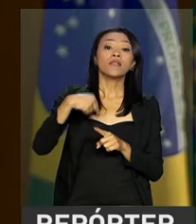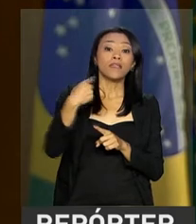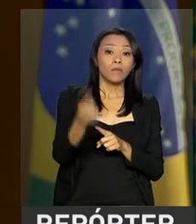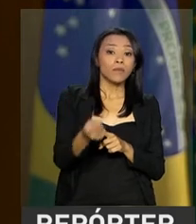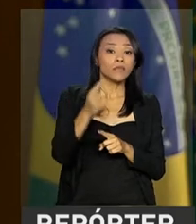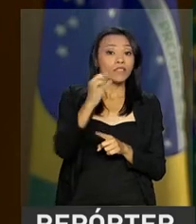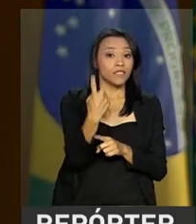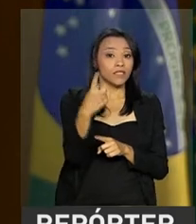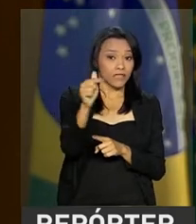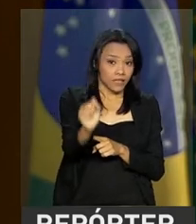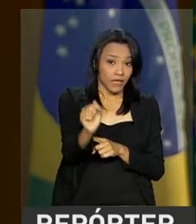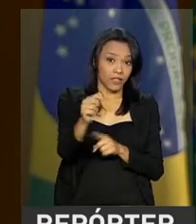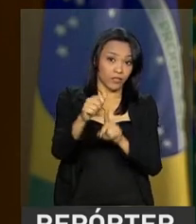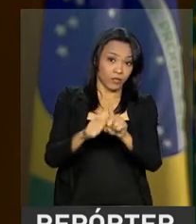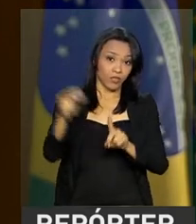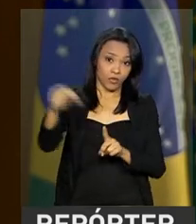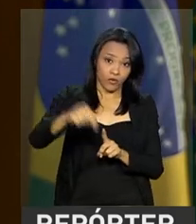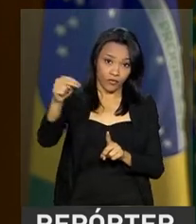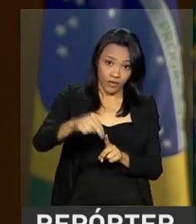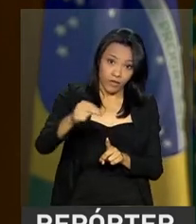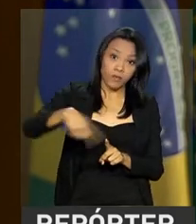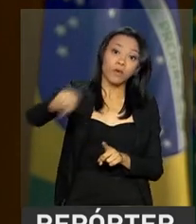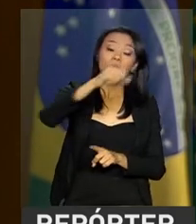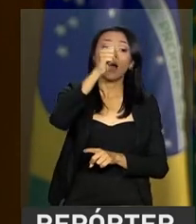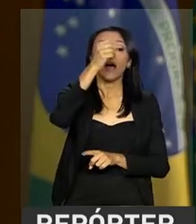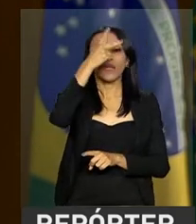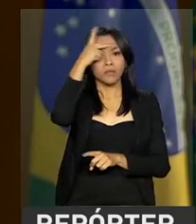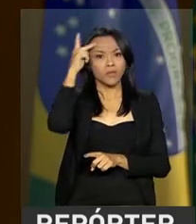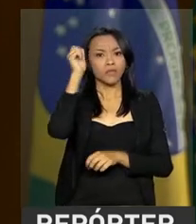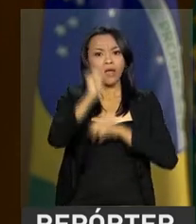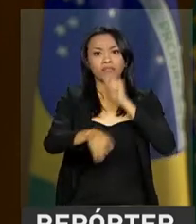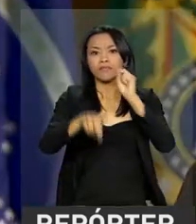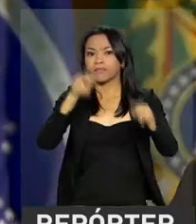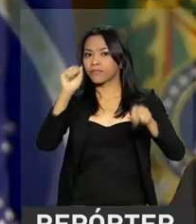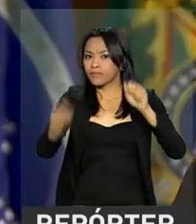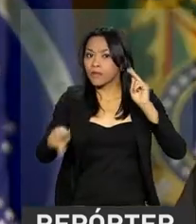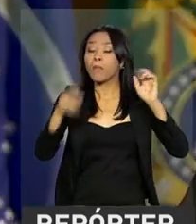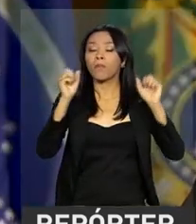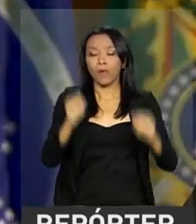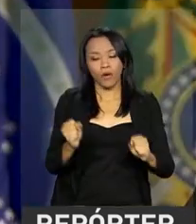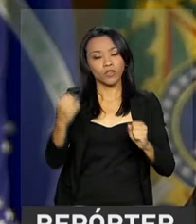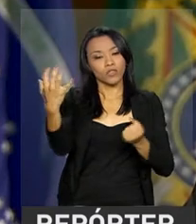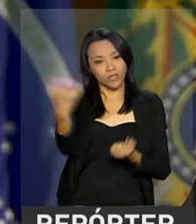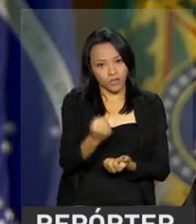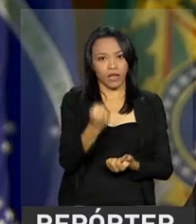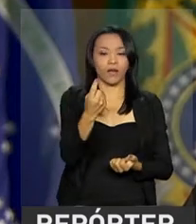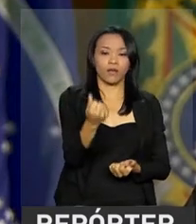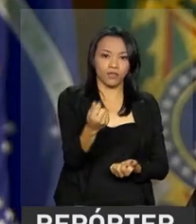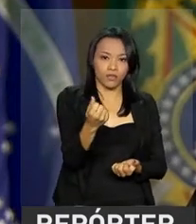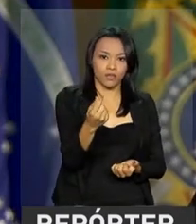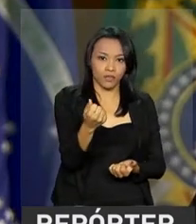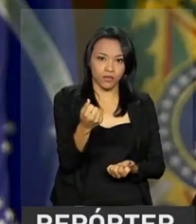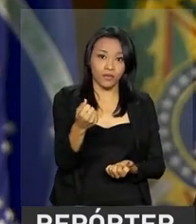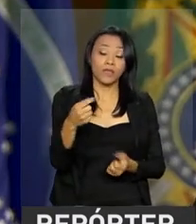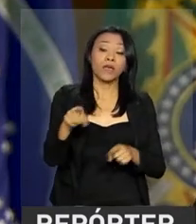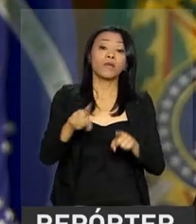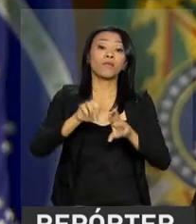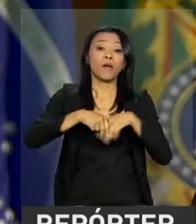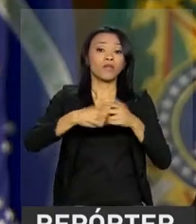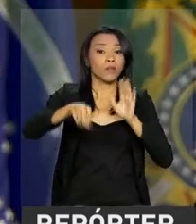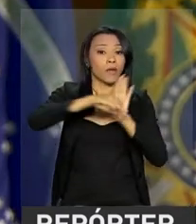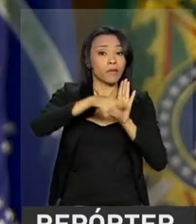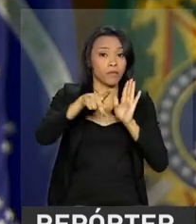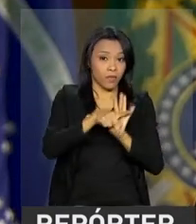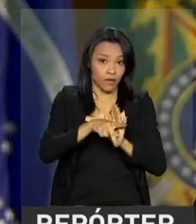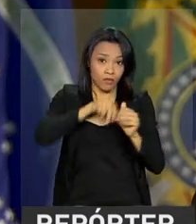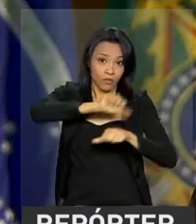de novembro, os aposentados já poderão realizar o saque. Assinei medida provisória mudando a idade